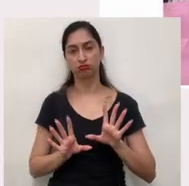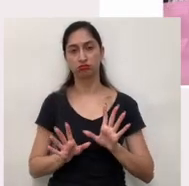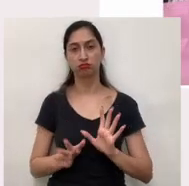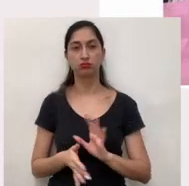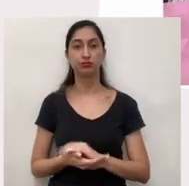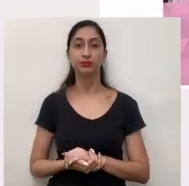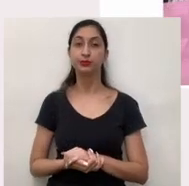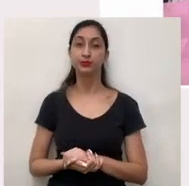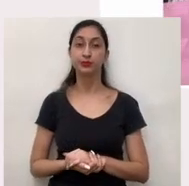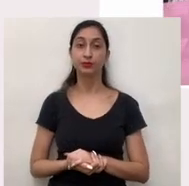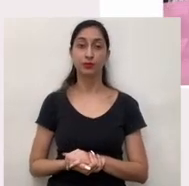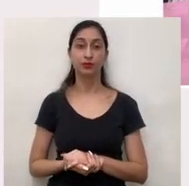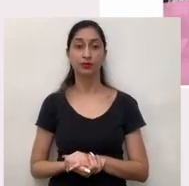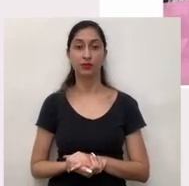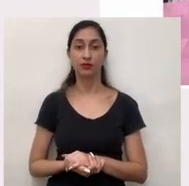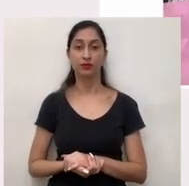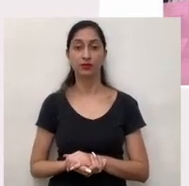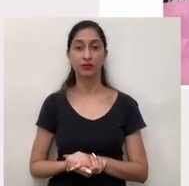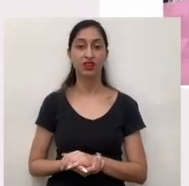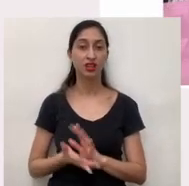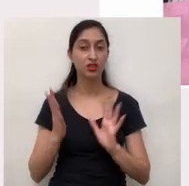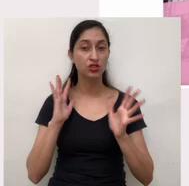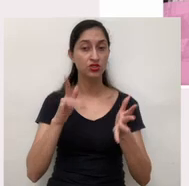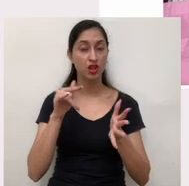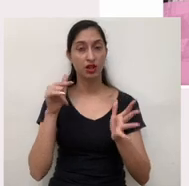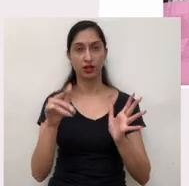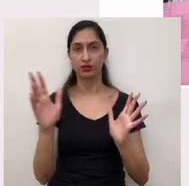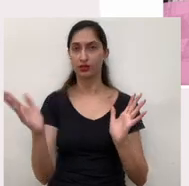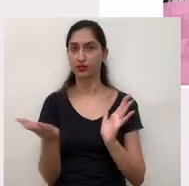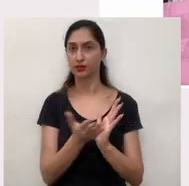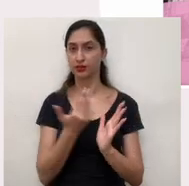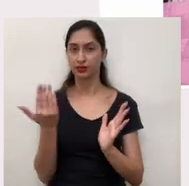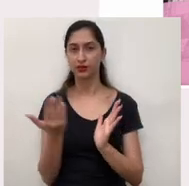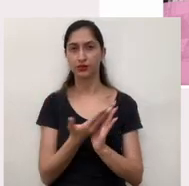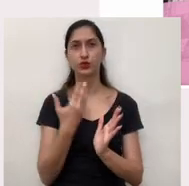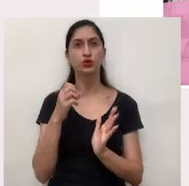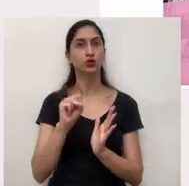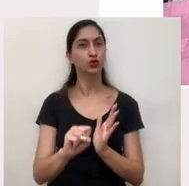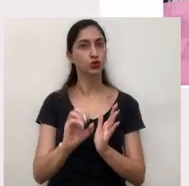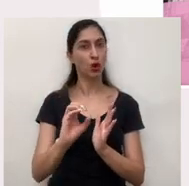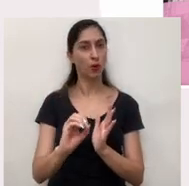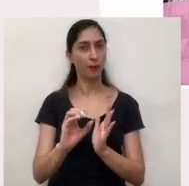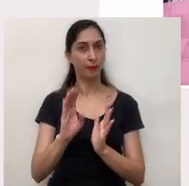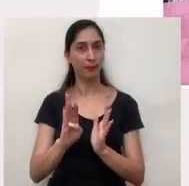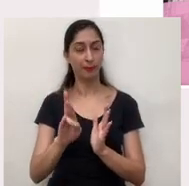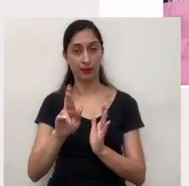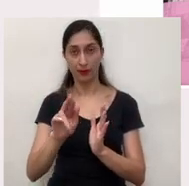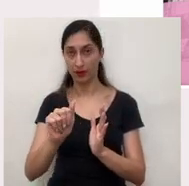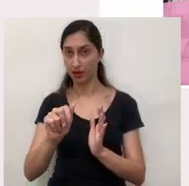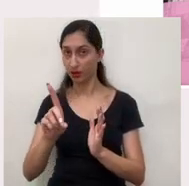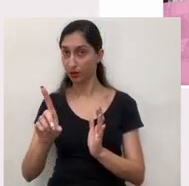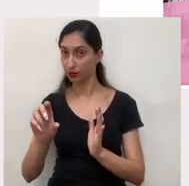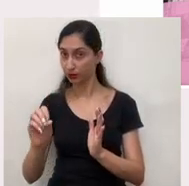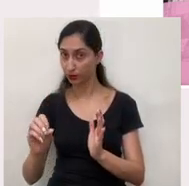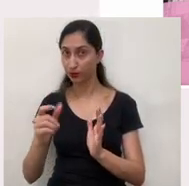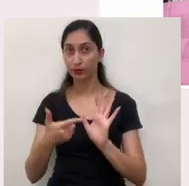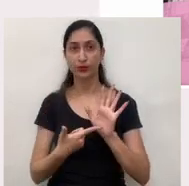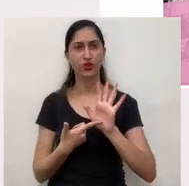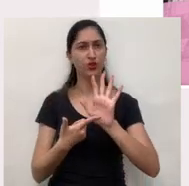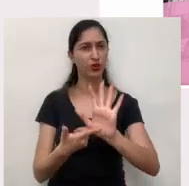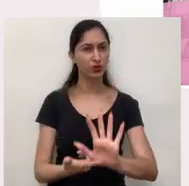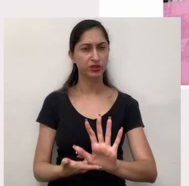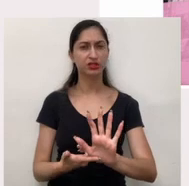Estou terminando. Esse é um livreto dos sobrados, que mostra um pouco